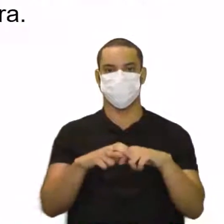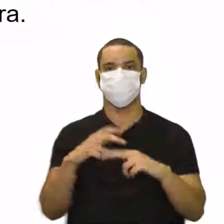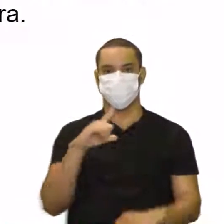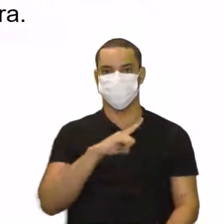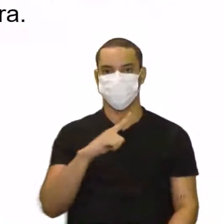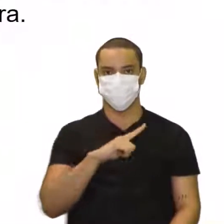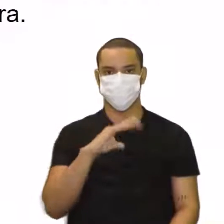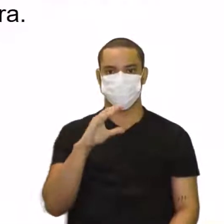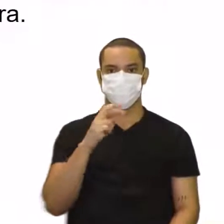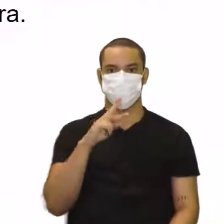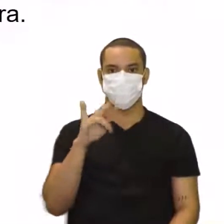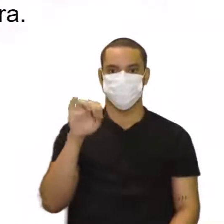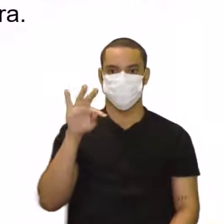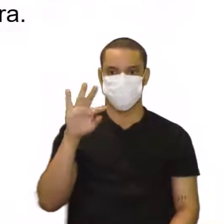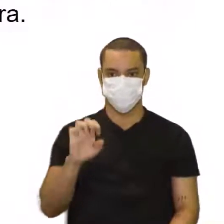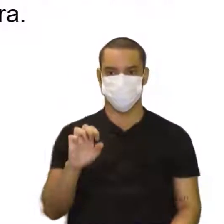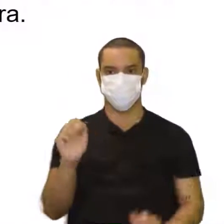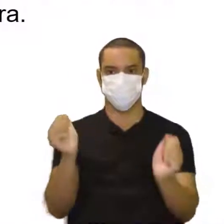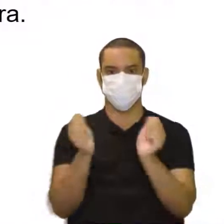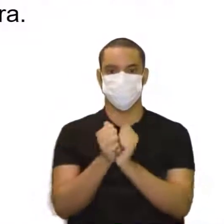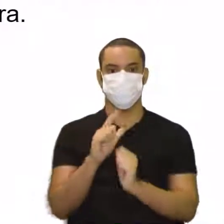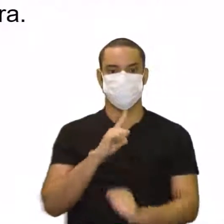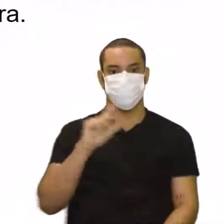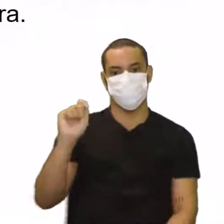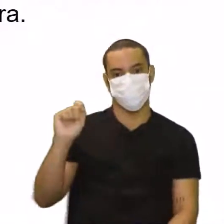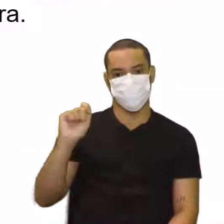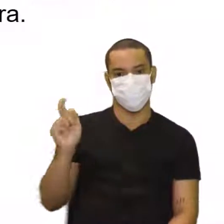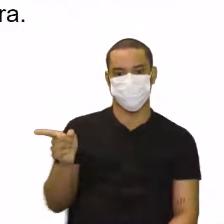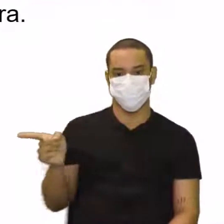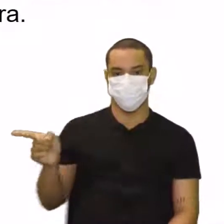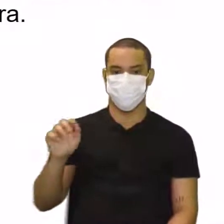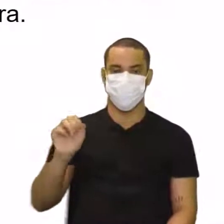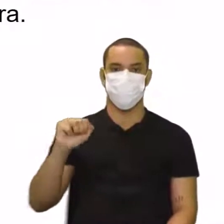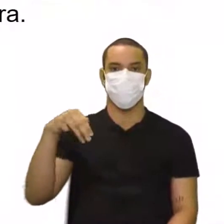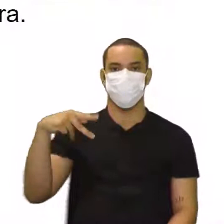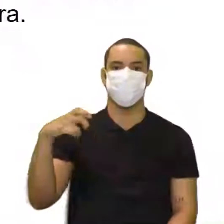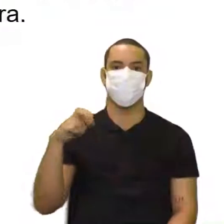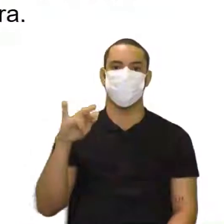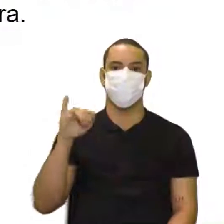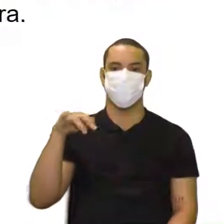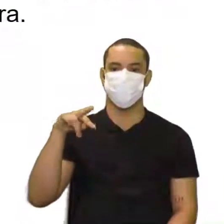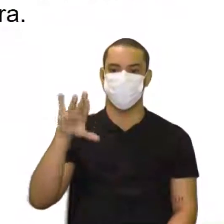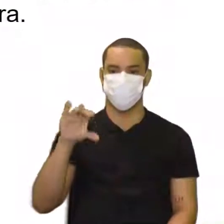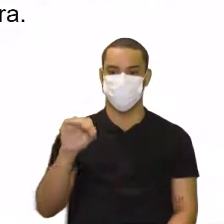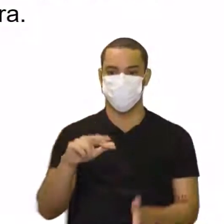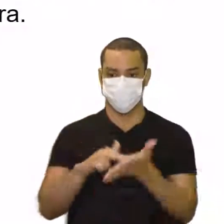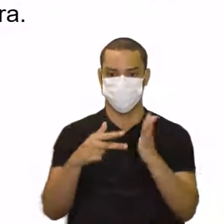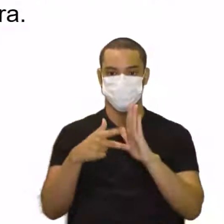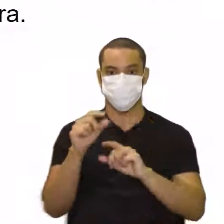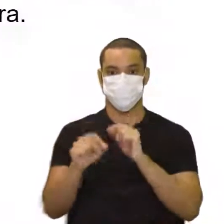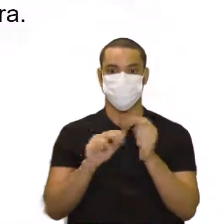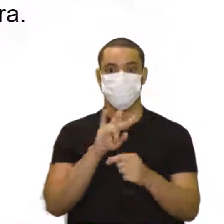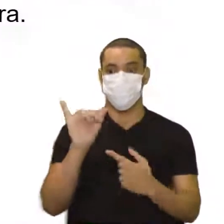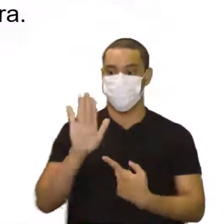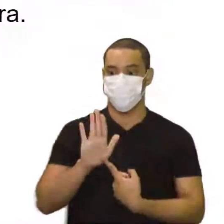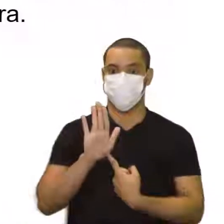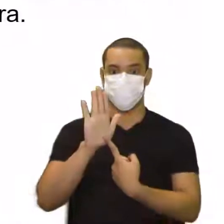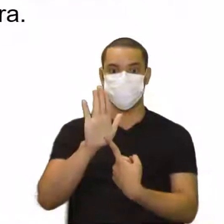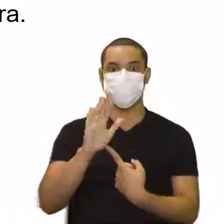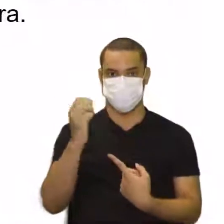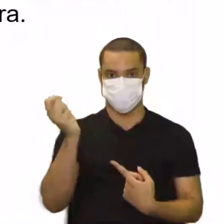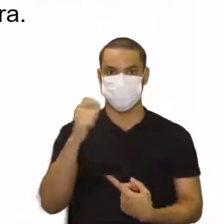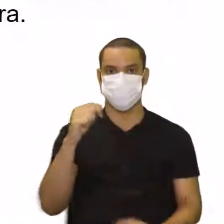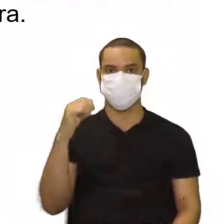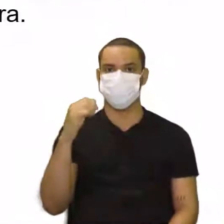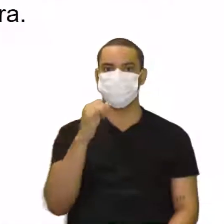induzida. E ali tem um amperímetro, como vocês podem ver aqui embaixo, ó, esse amperímetro, ele vai apontar essa passagem